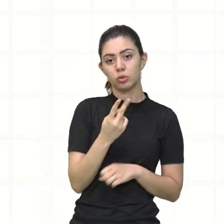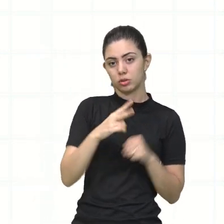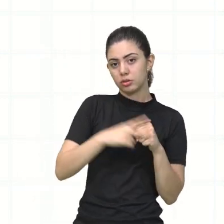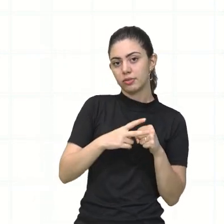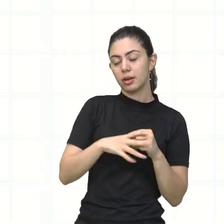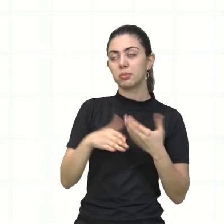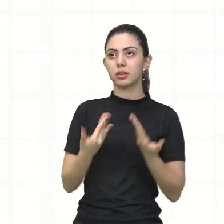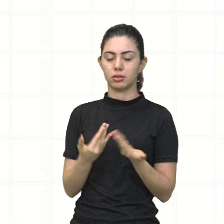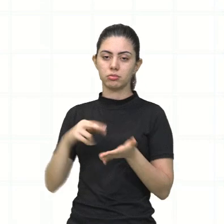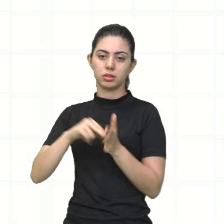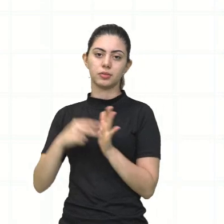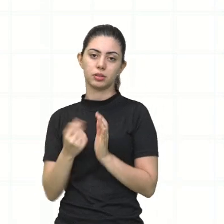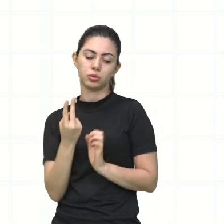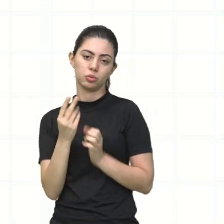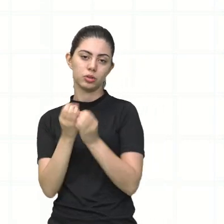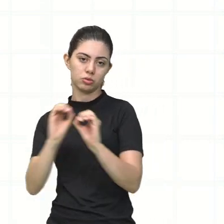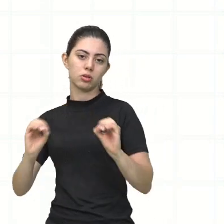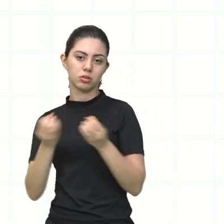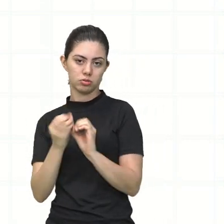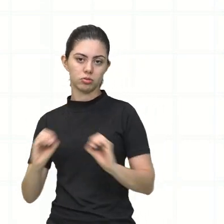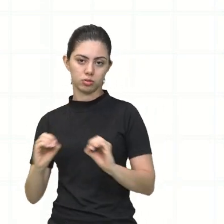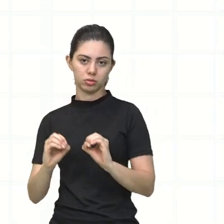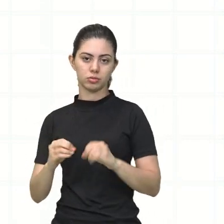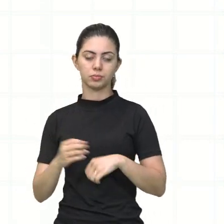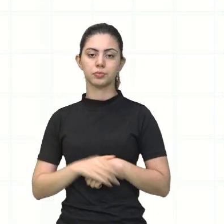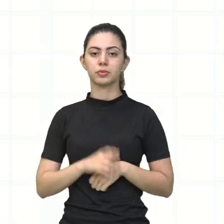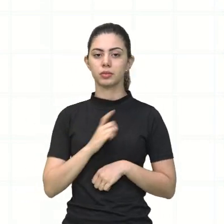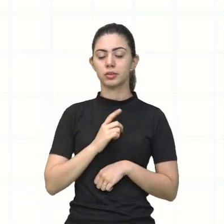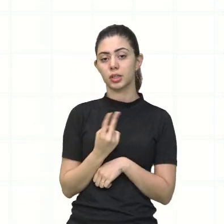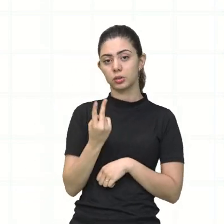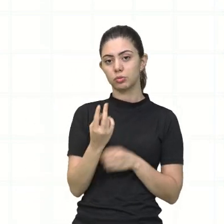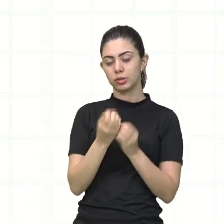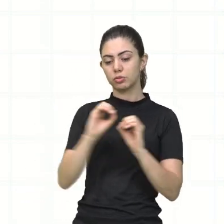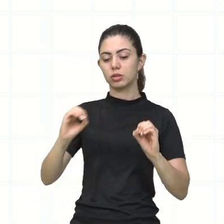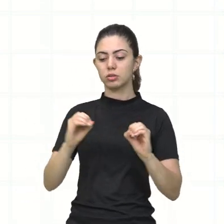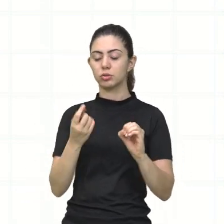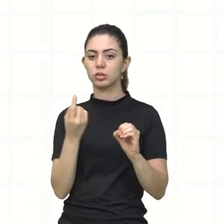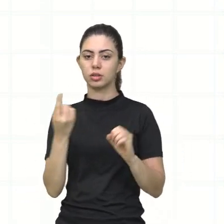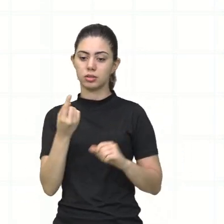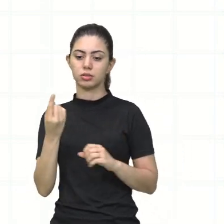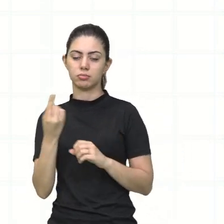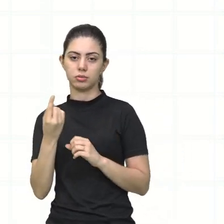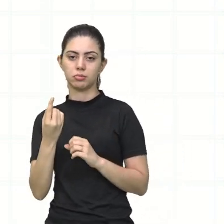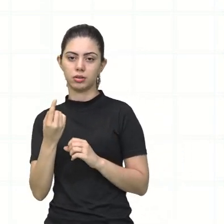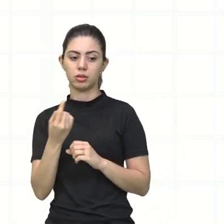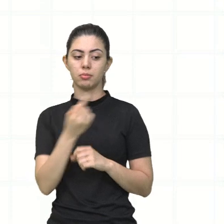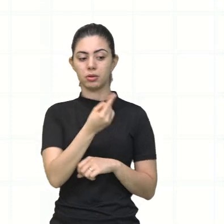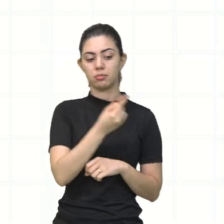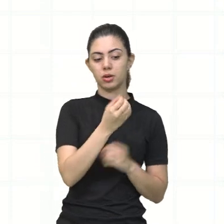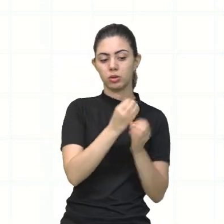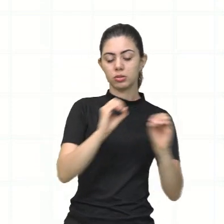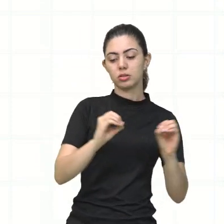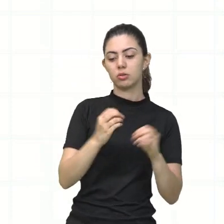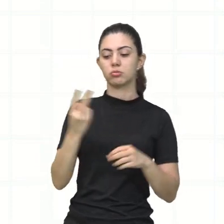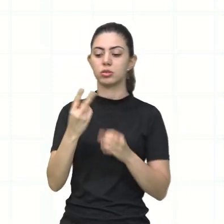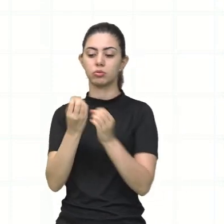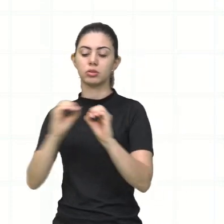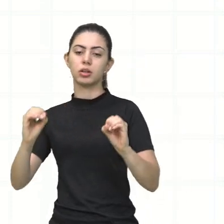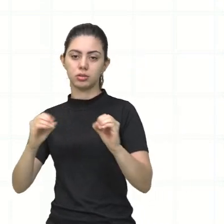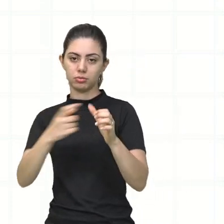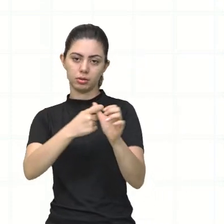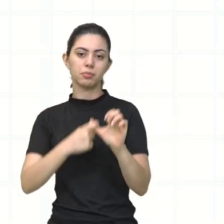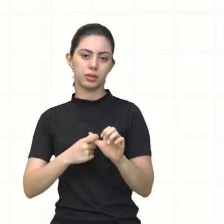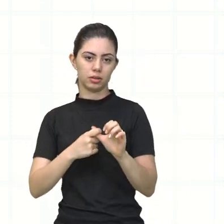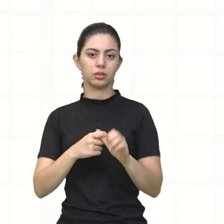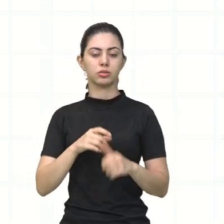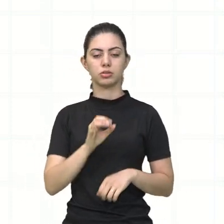duas orações, período composto, uma principal, a outra subordinada, uma faz sentido sozinho, a outra não